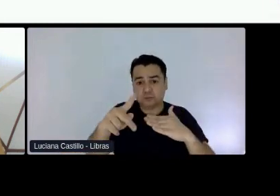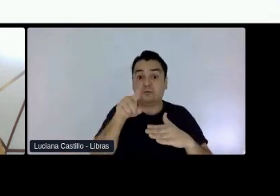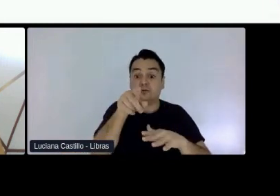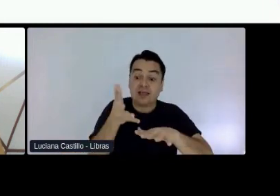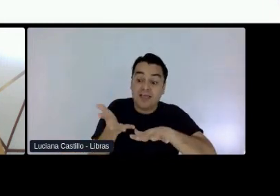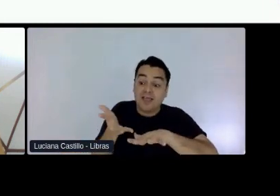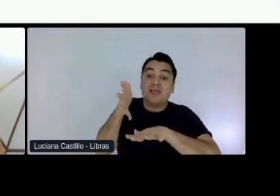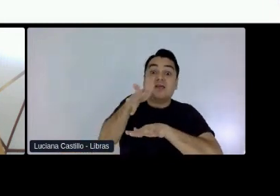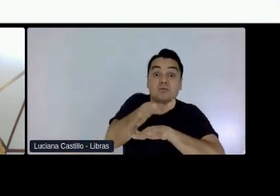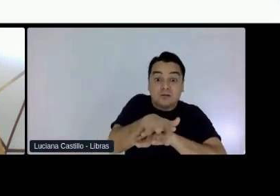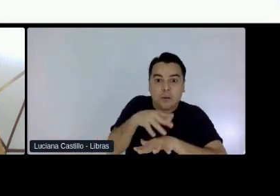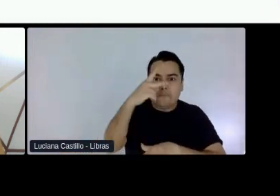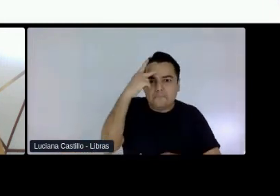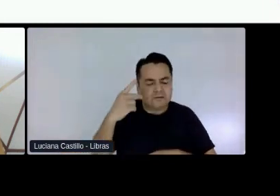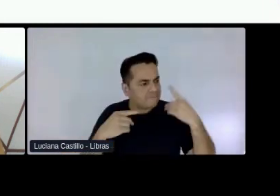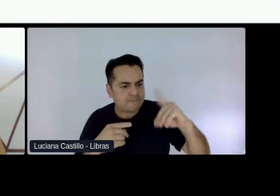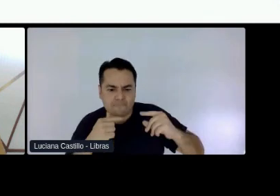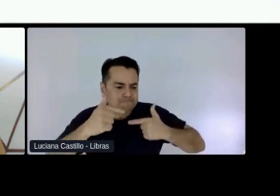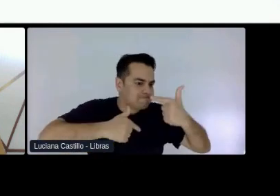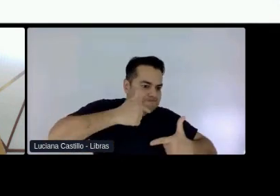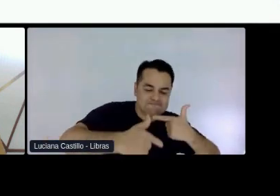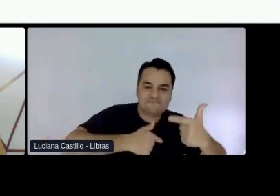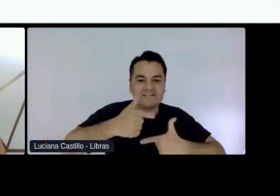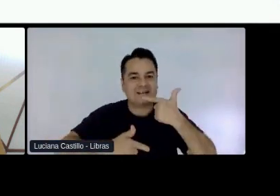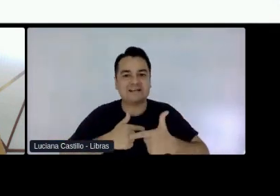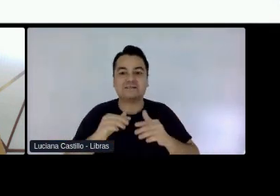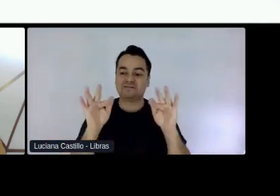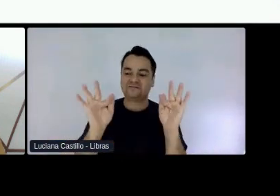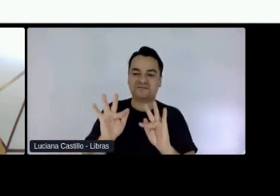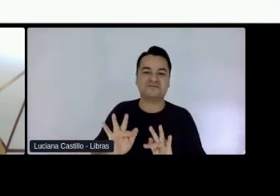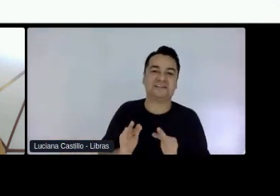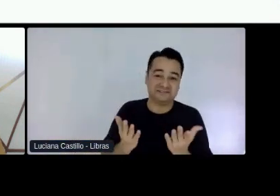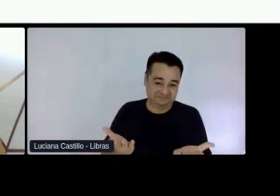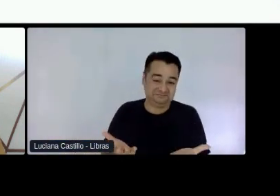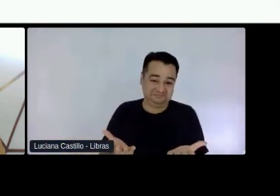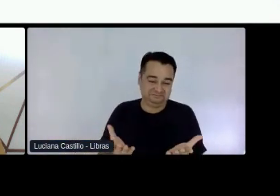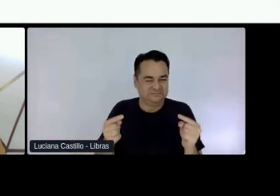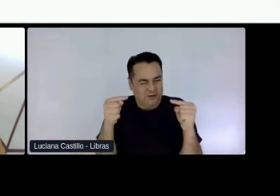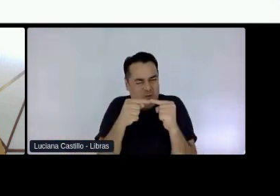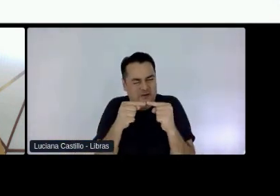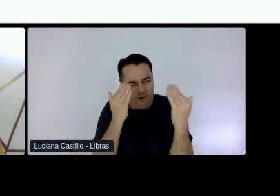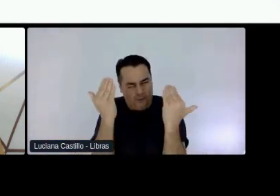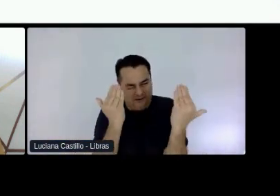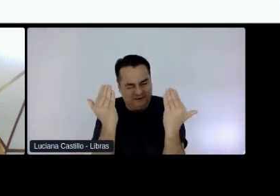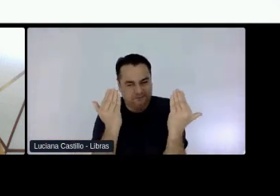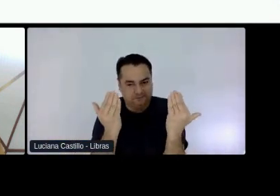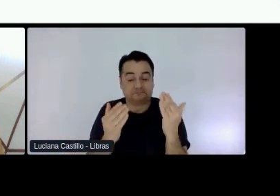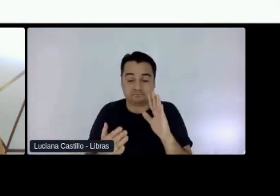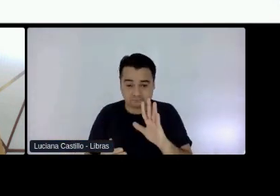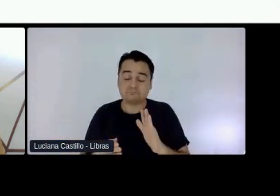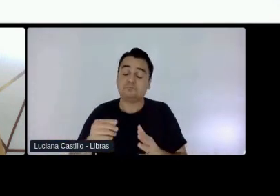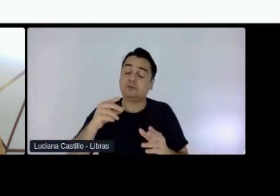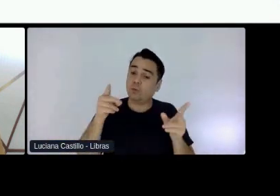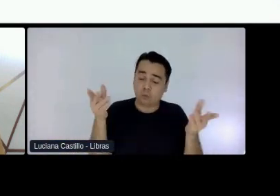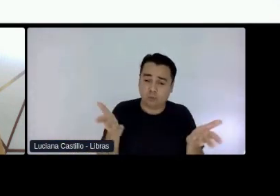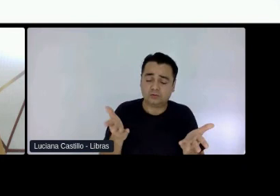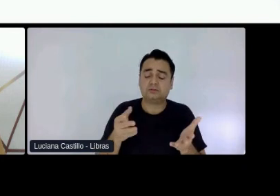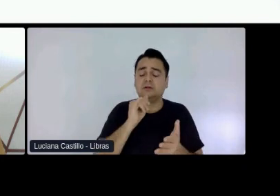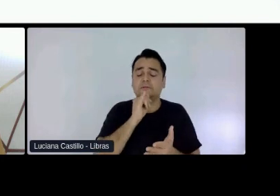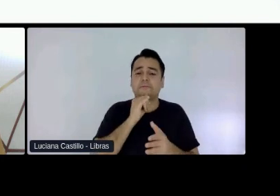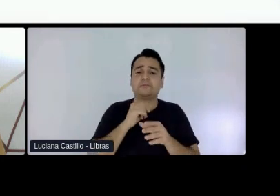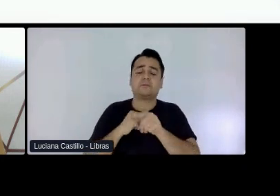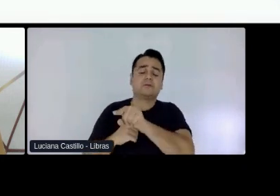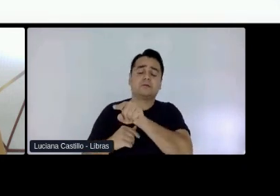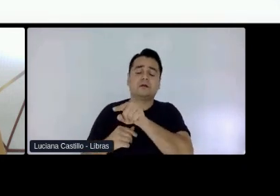Então, a diferença salarial, né, as oportunidades iguais, elas são consolidadas, são questões hoje que